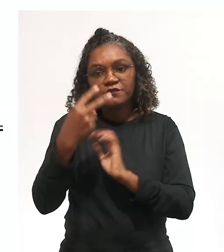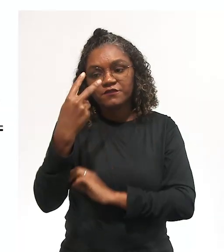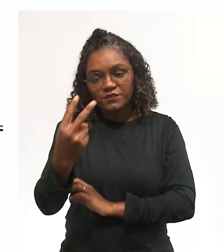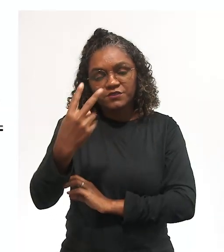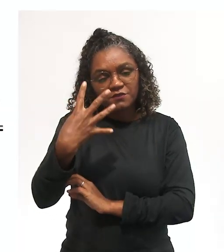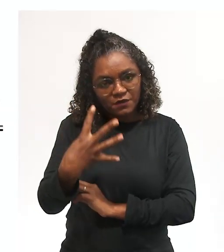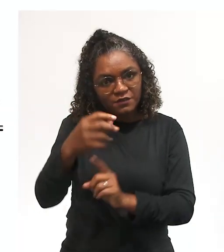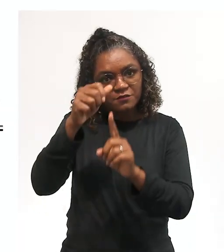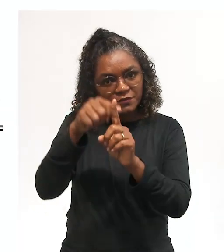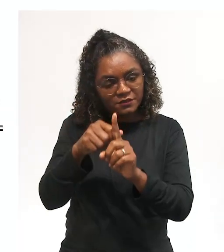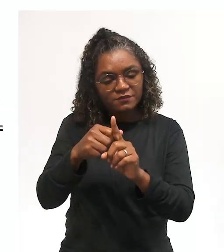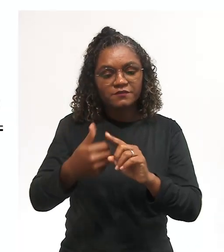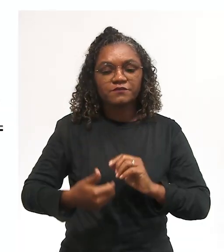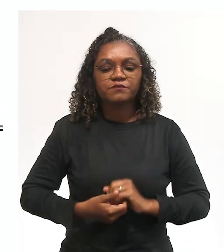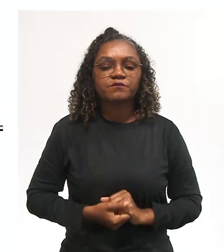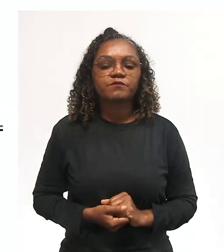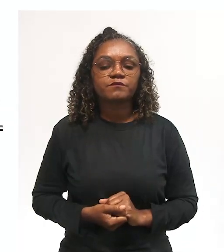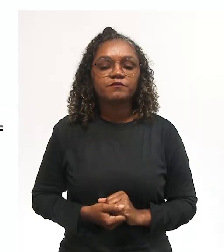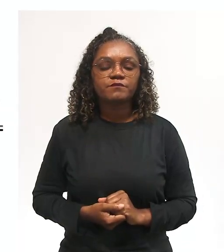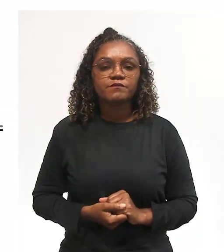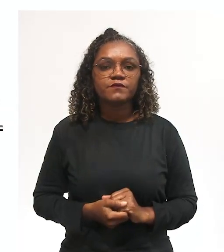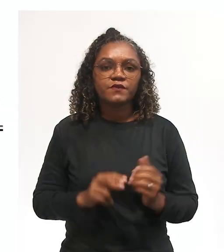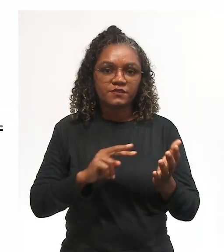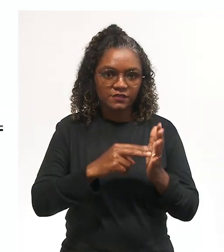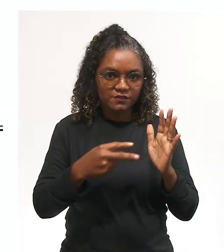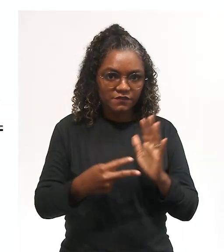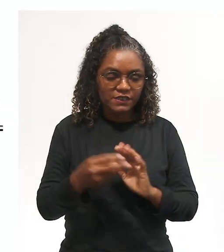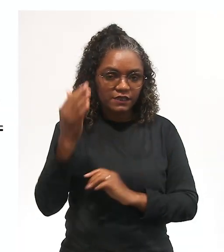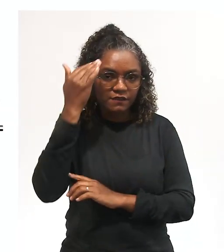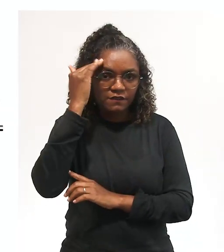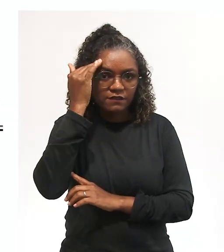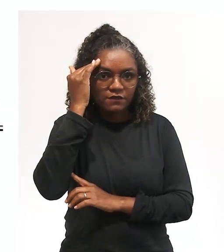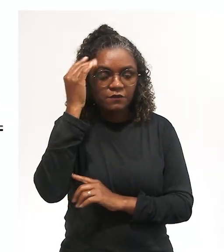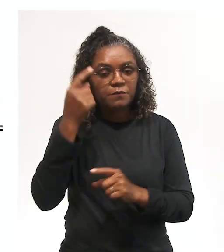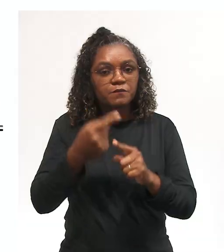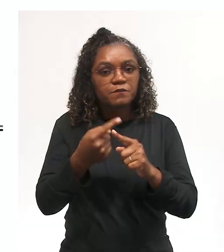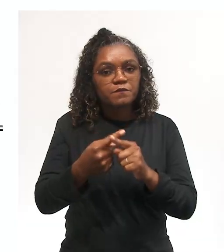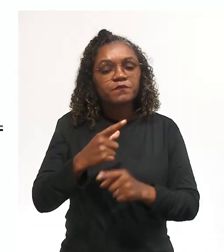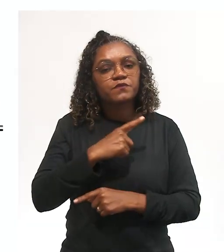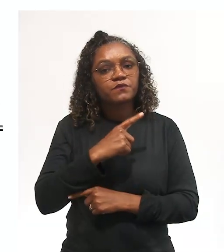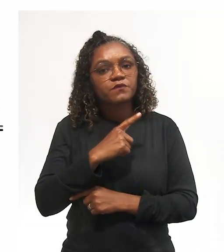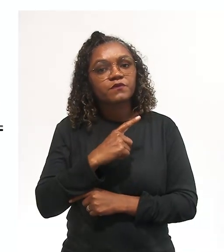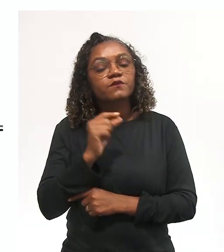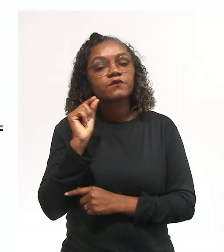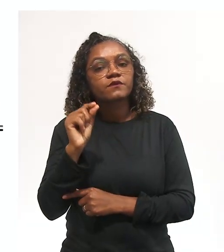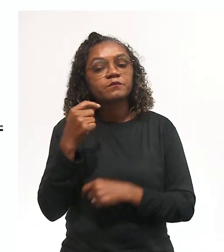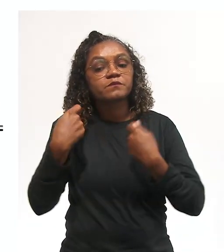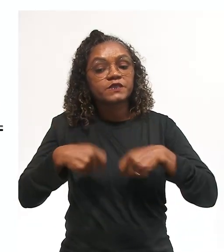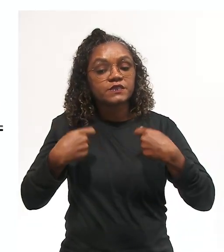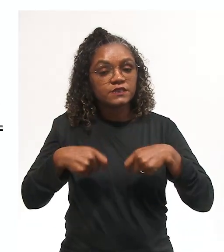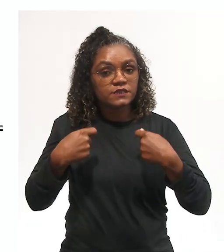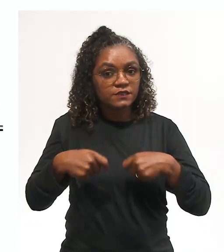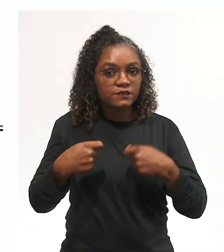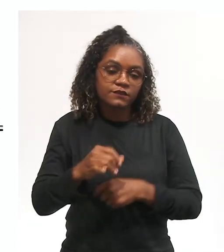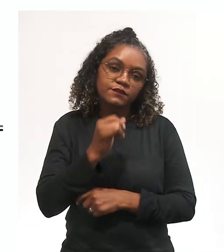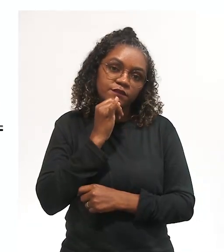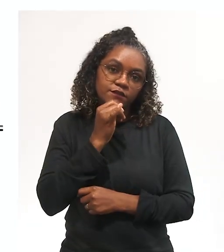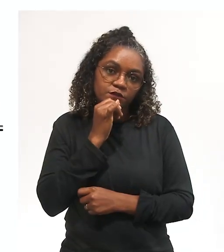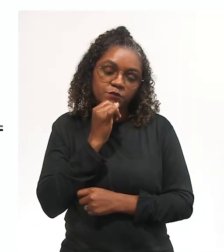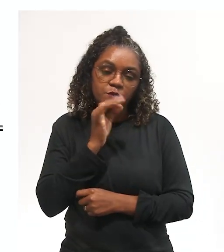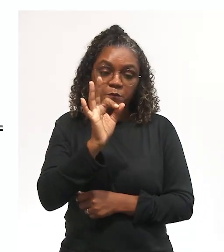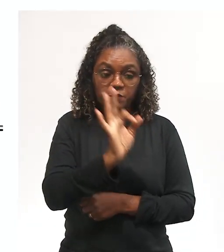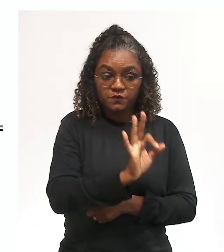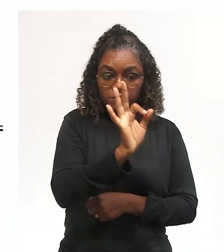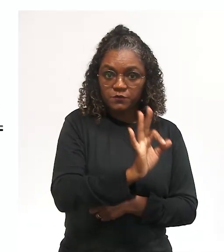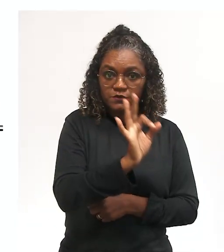meses. Então, 2 anos é igual a 24 meses, porque nós temos que ter, como a taxa é